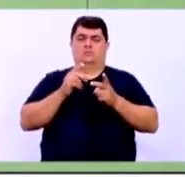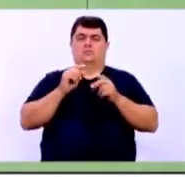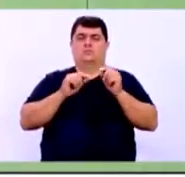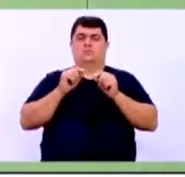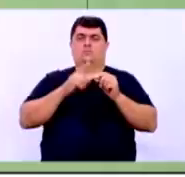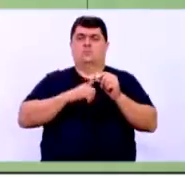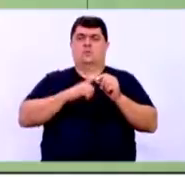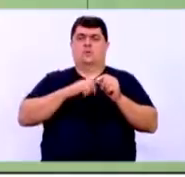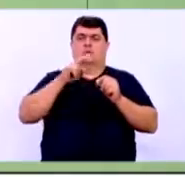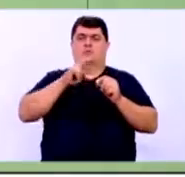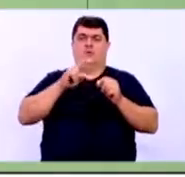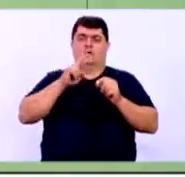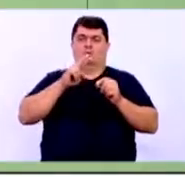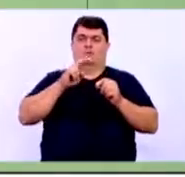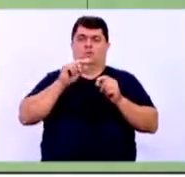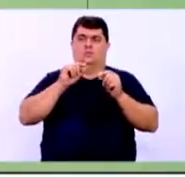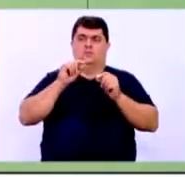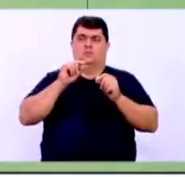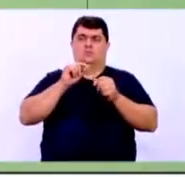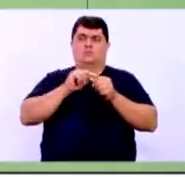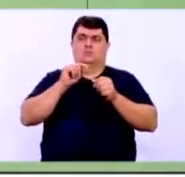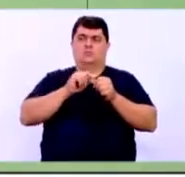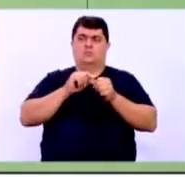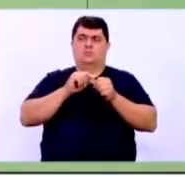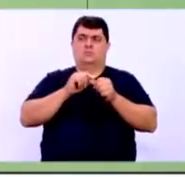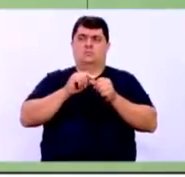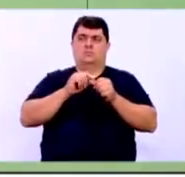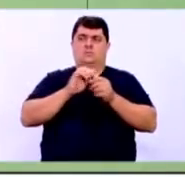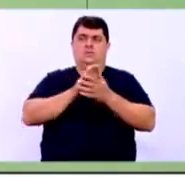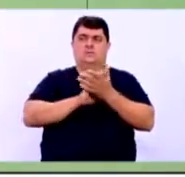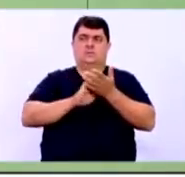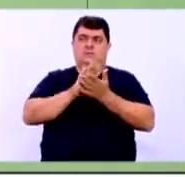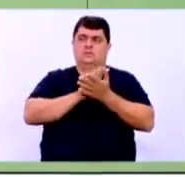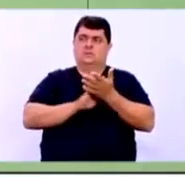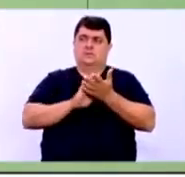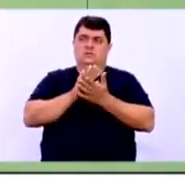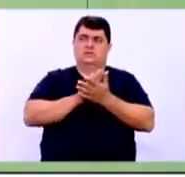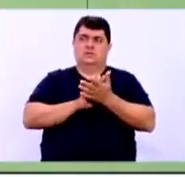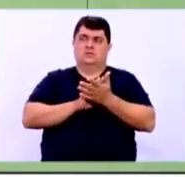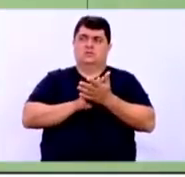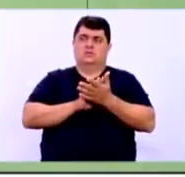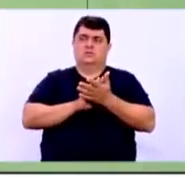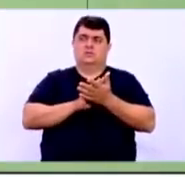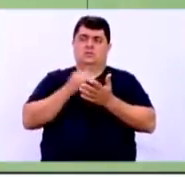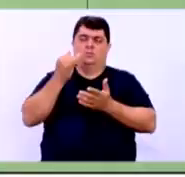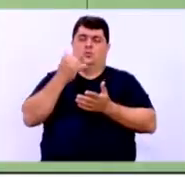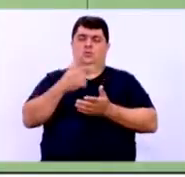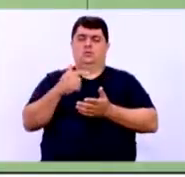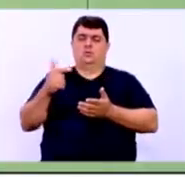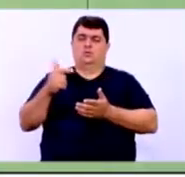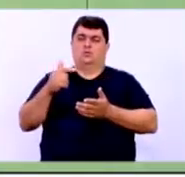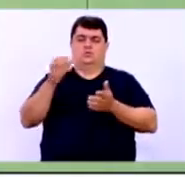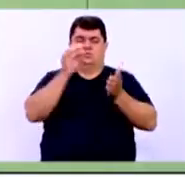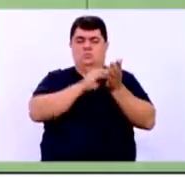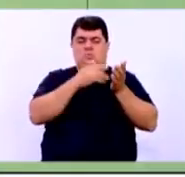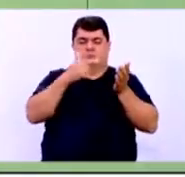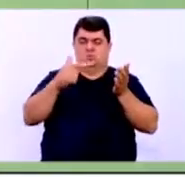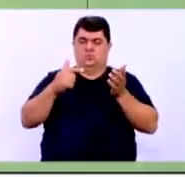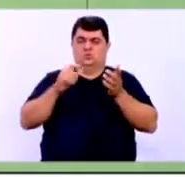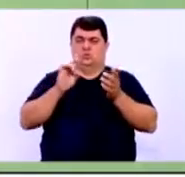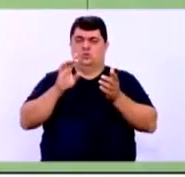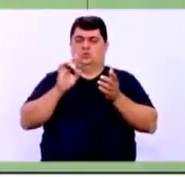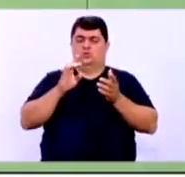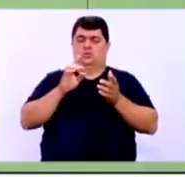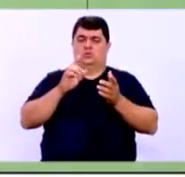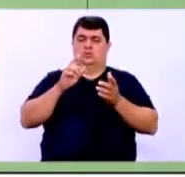um valorzinho aqui. O que eu faço com esse valor? Nada. Esse valor não entra na ficha. Ele entra lá